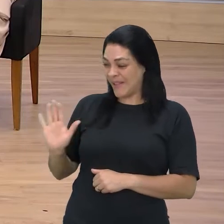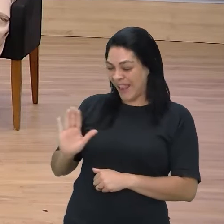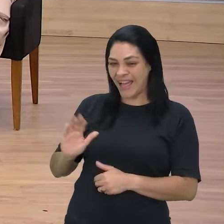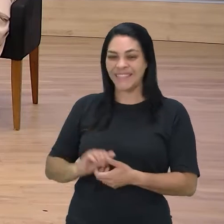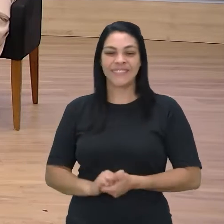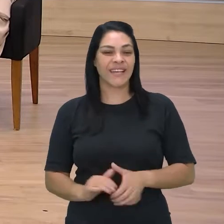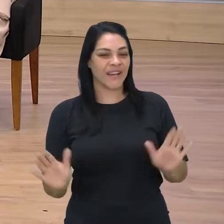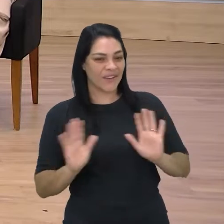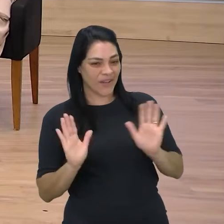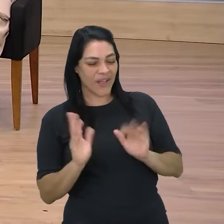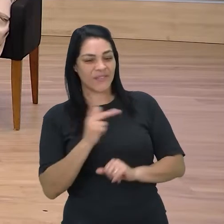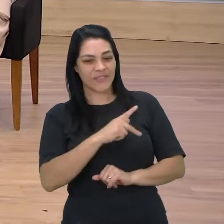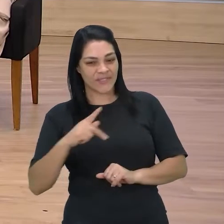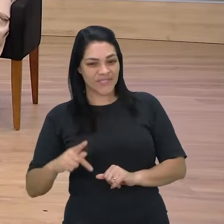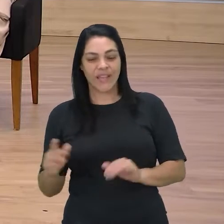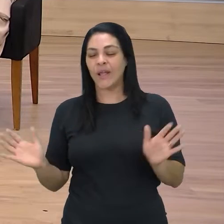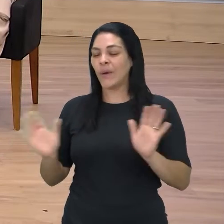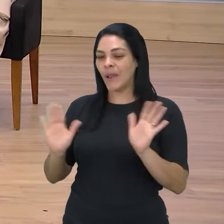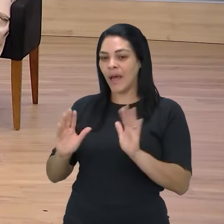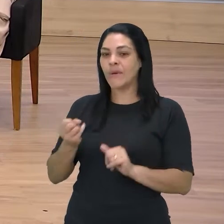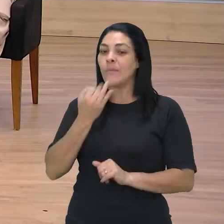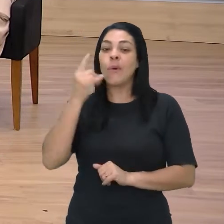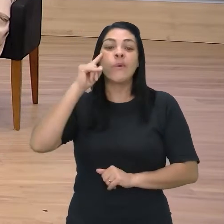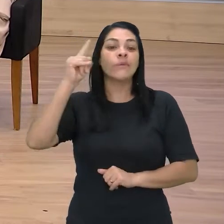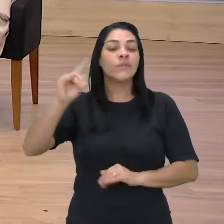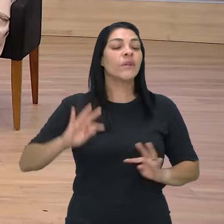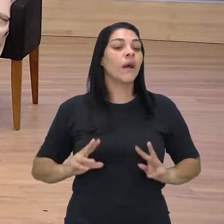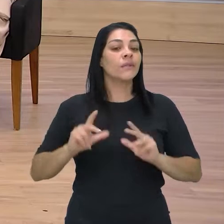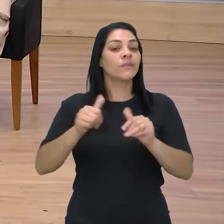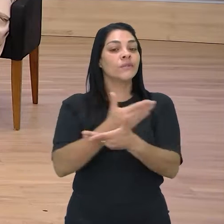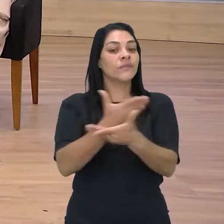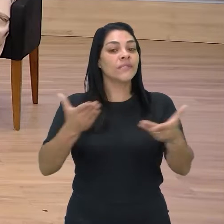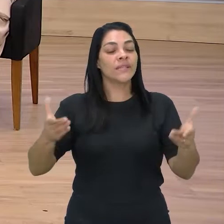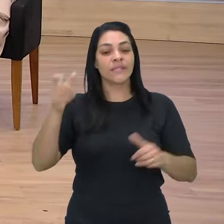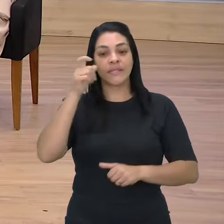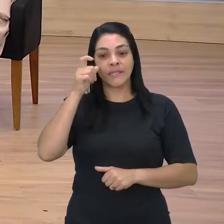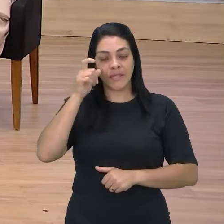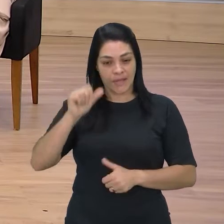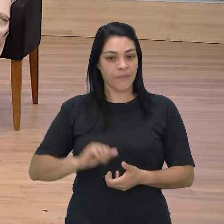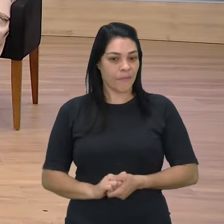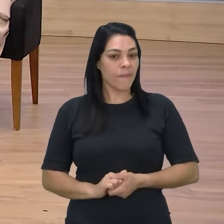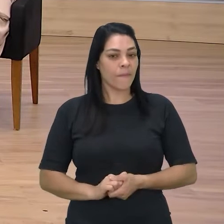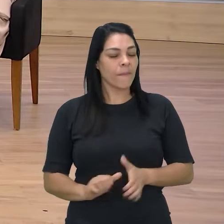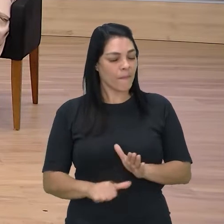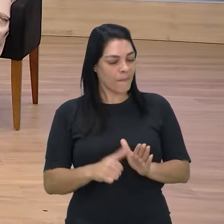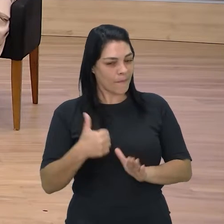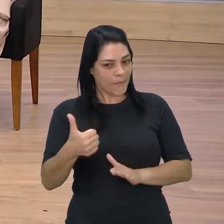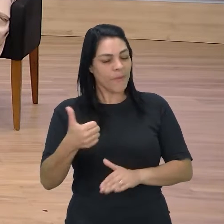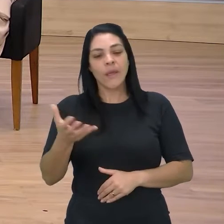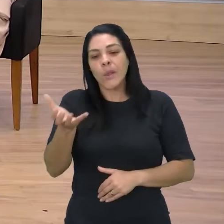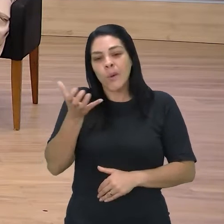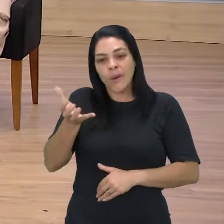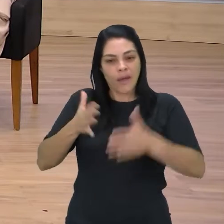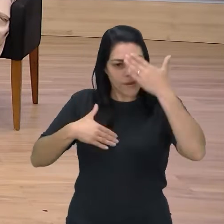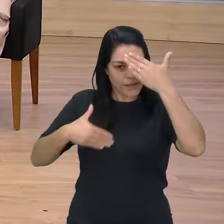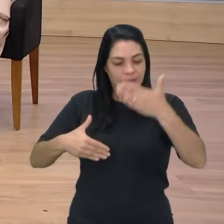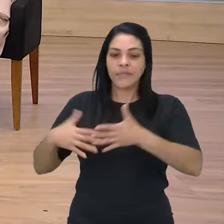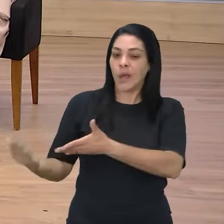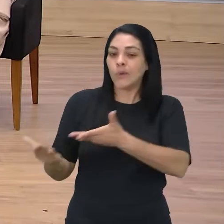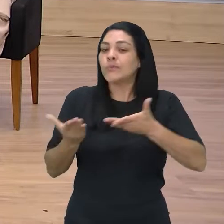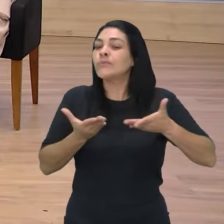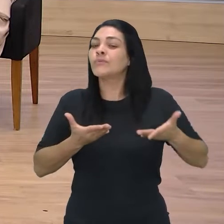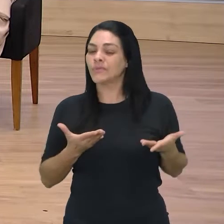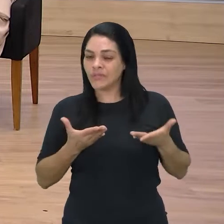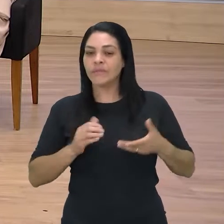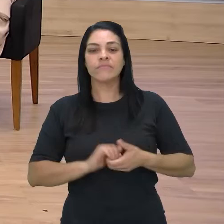Olá, Terezinha. Olá, bom dia aos espectadores. Eu primeiramente queria agradecer ao convite feito, né,